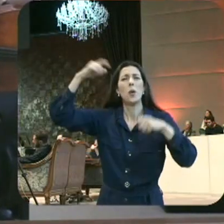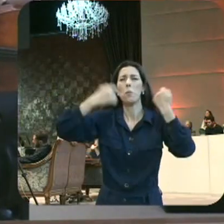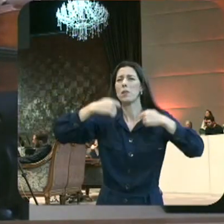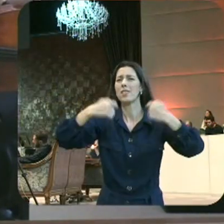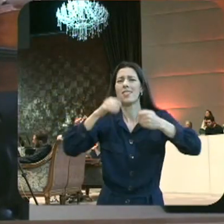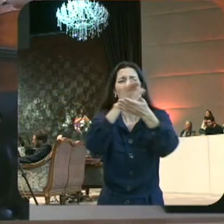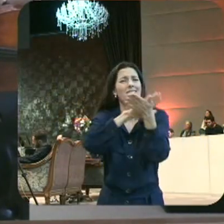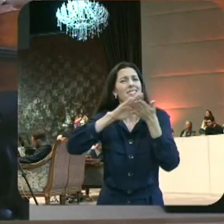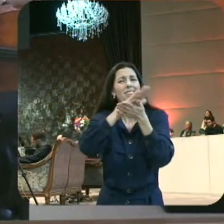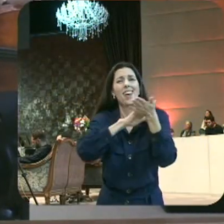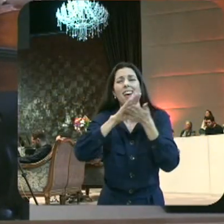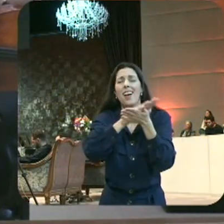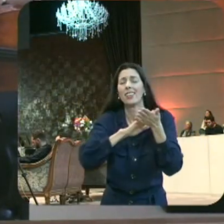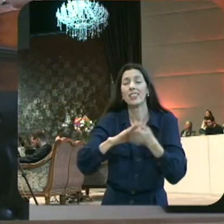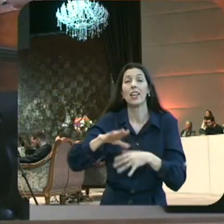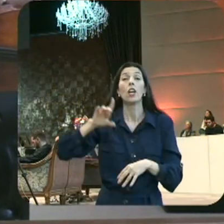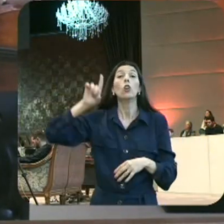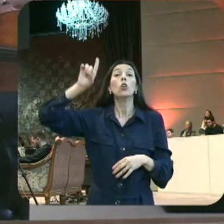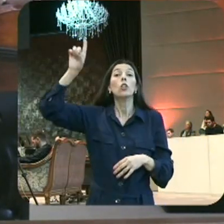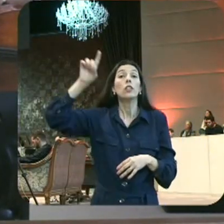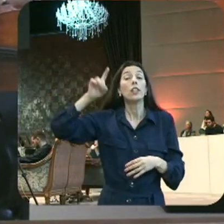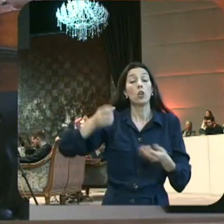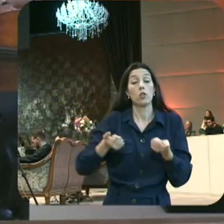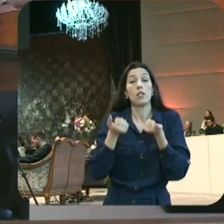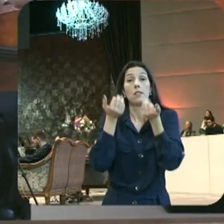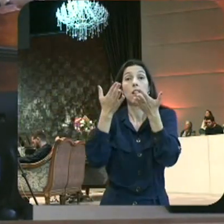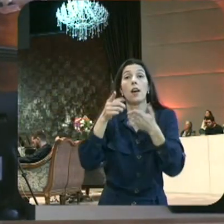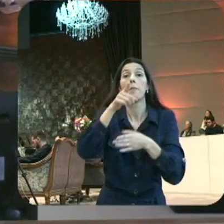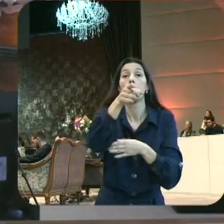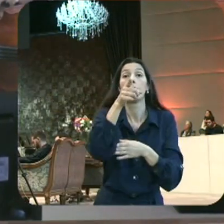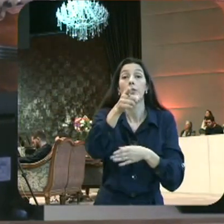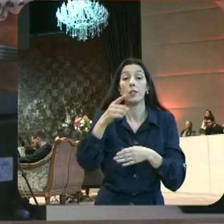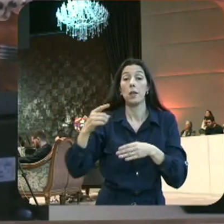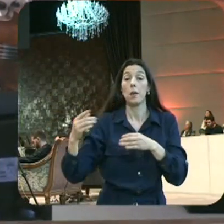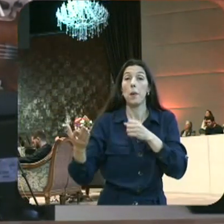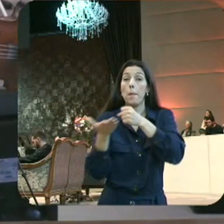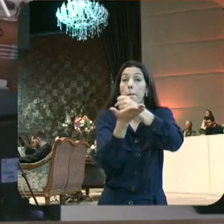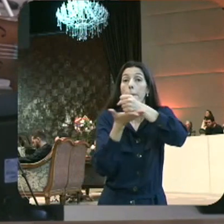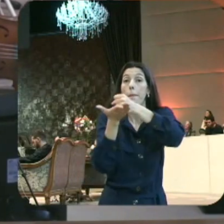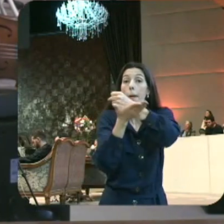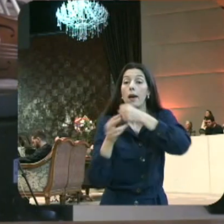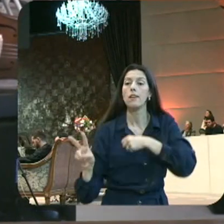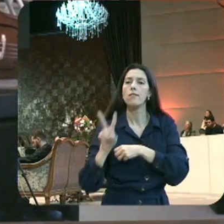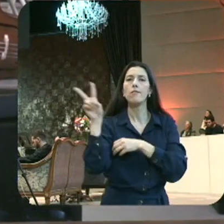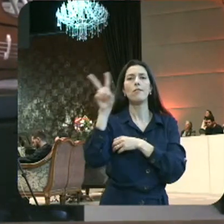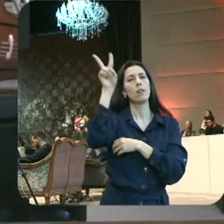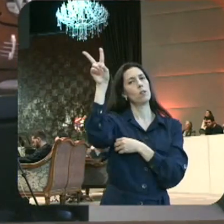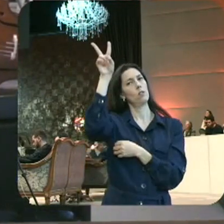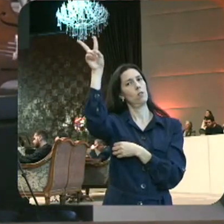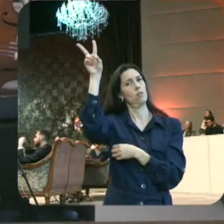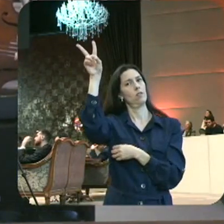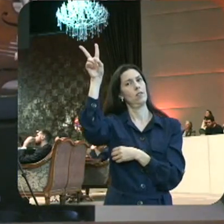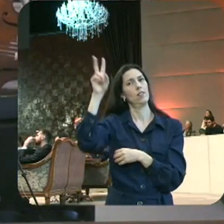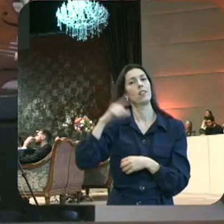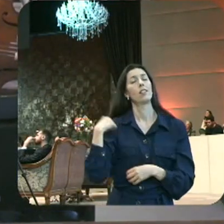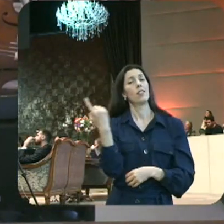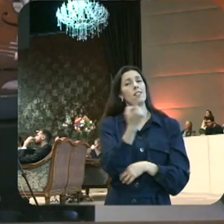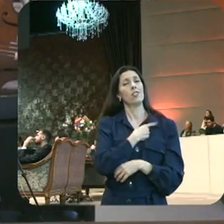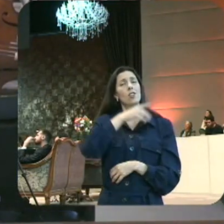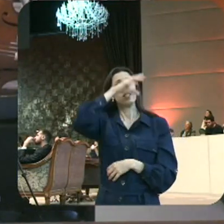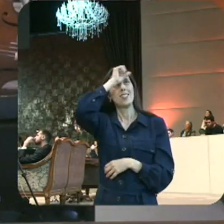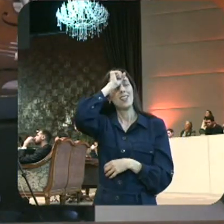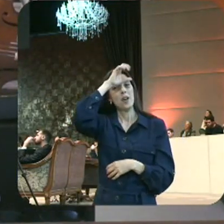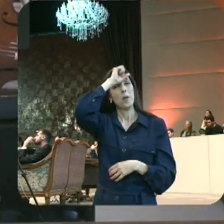nada. O que Ele está colocando para a gente são valores e princípios, onde a gente aprende